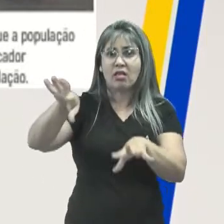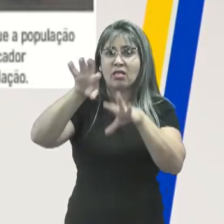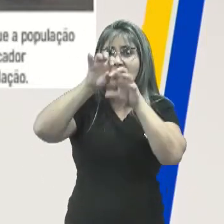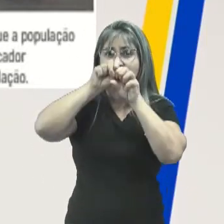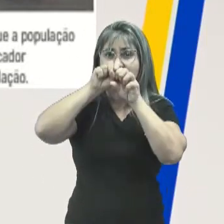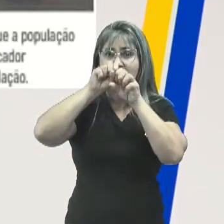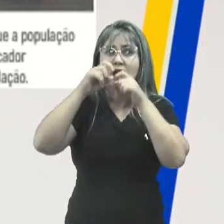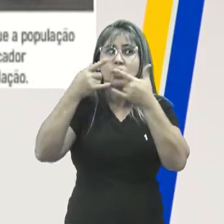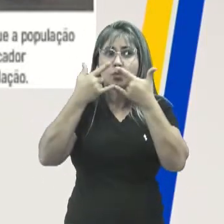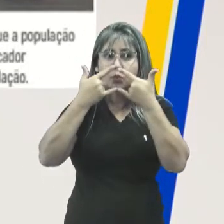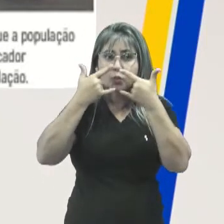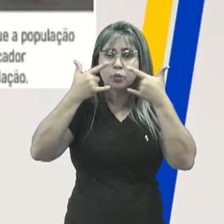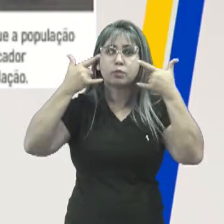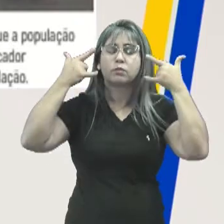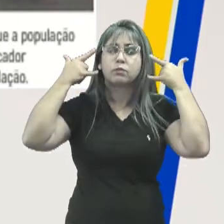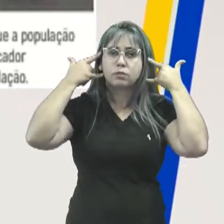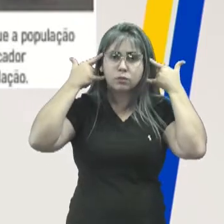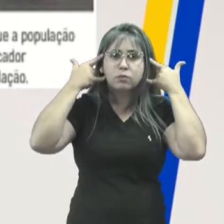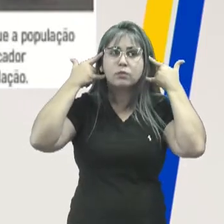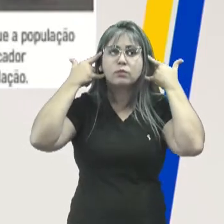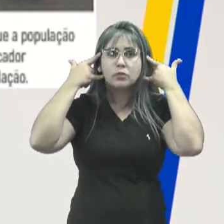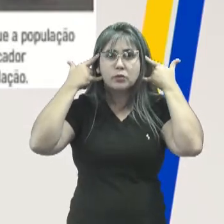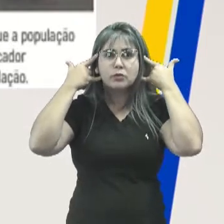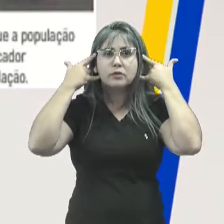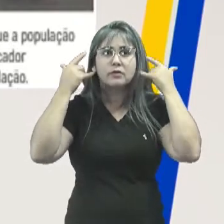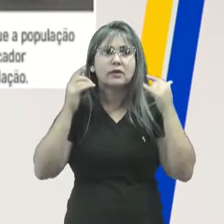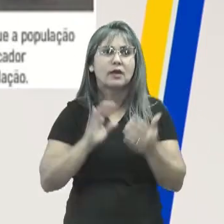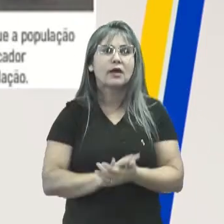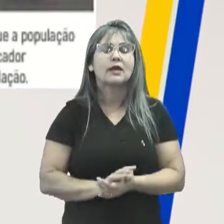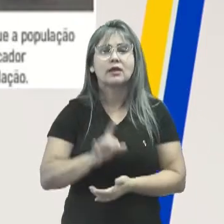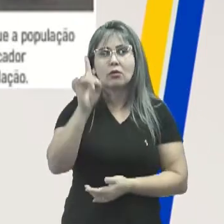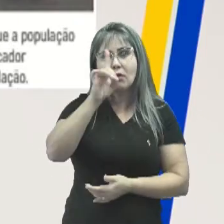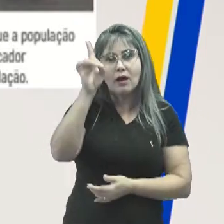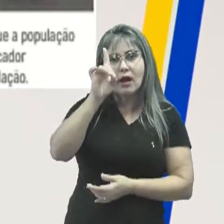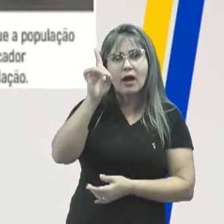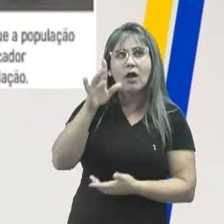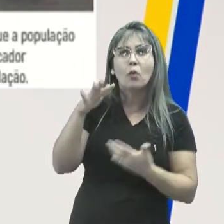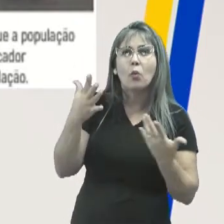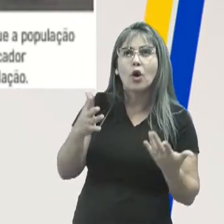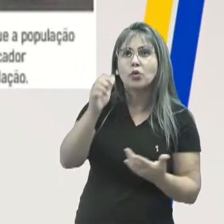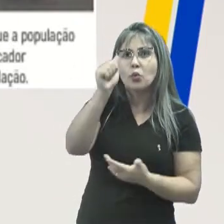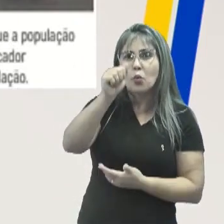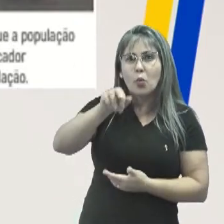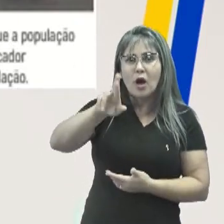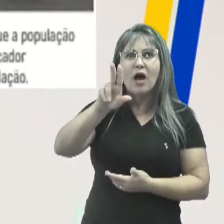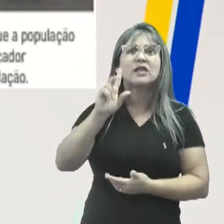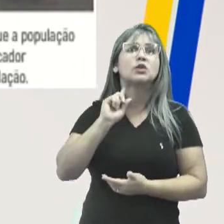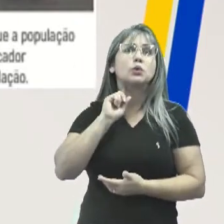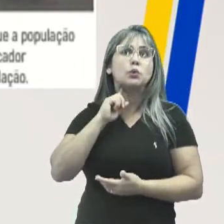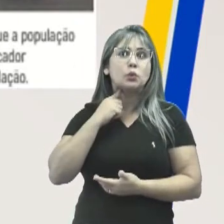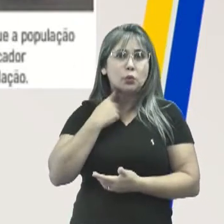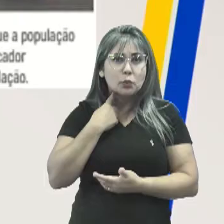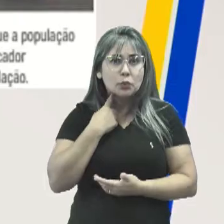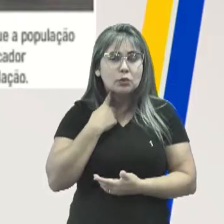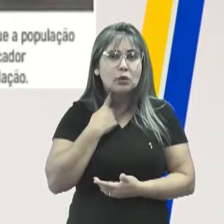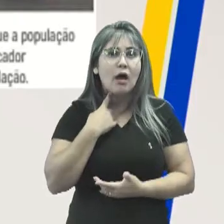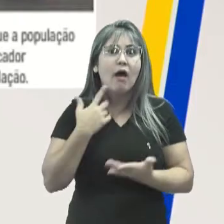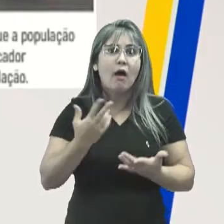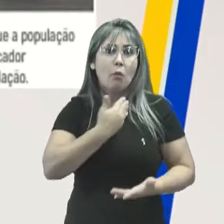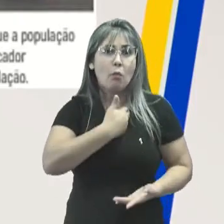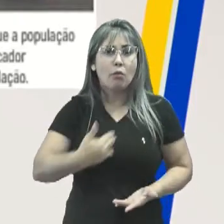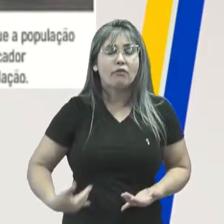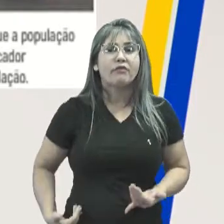tem um alerta, o governo alerta, o Estado alerta para as pessoas, olha, a qualidade do ar está ruim, coloquem máscara, porque